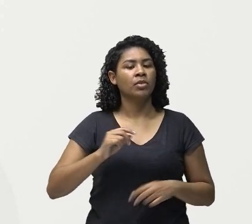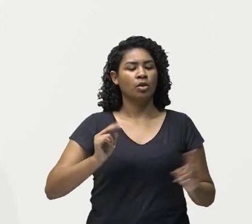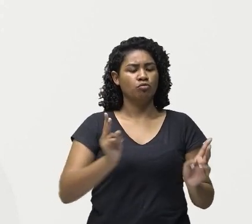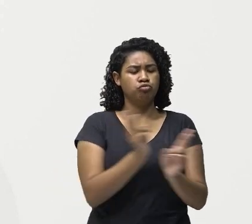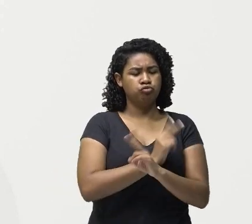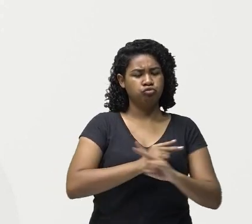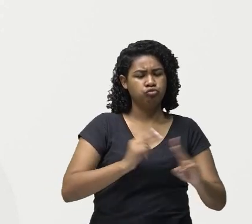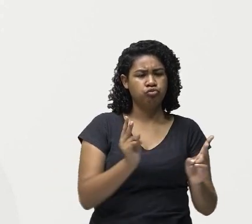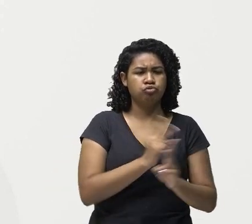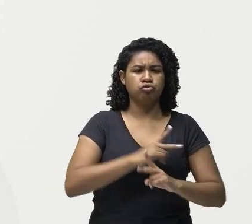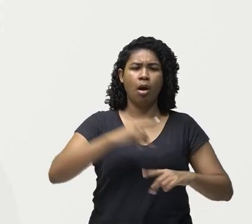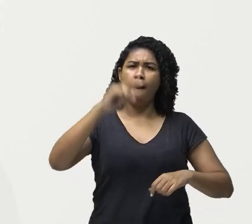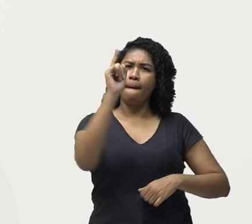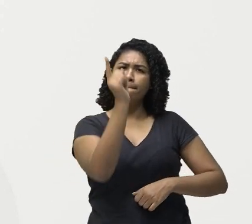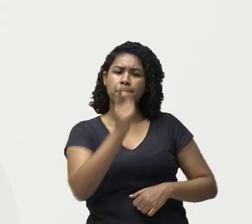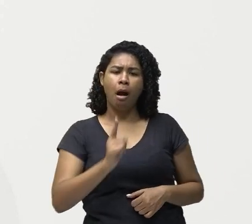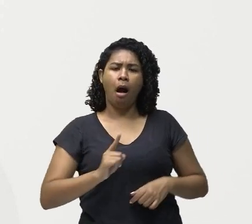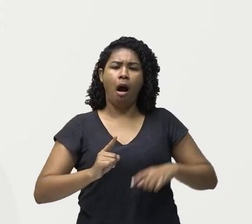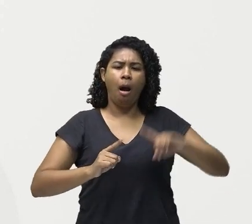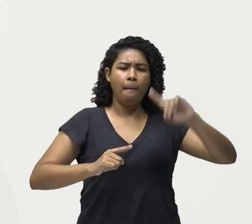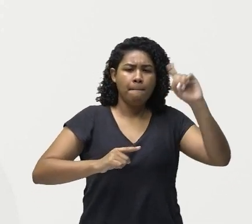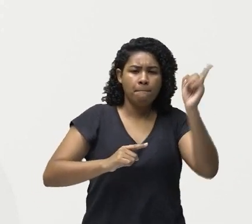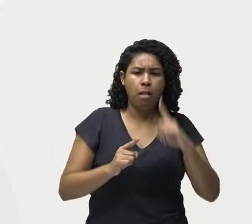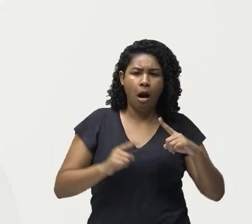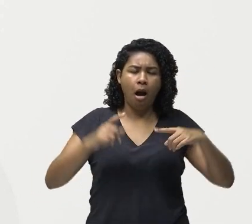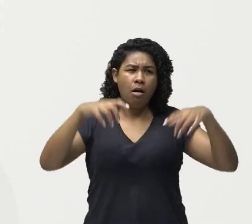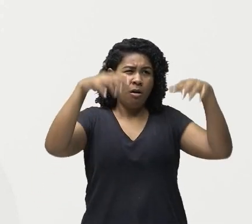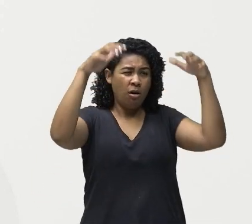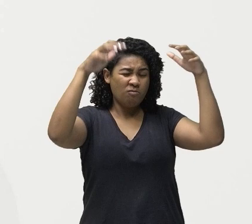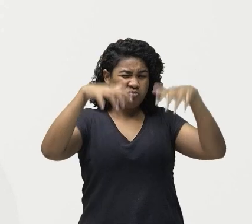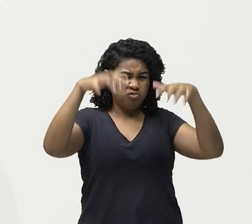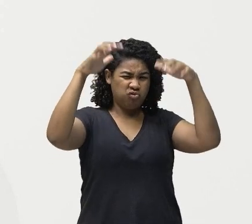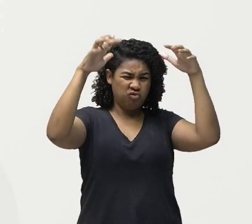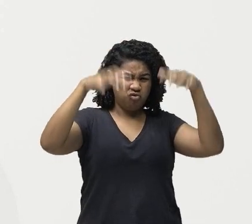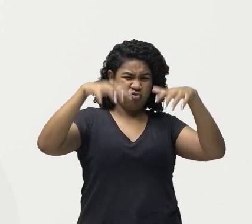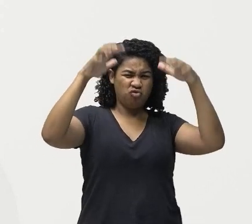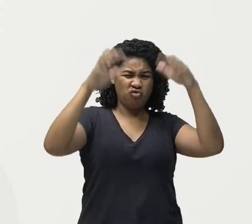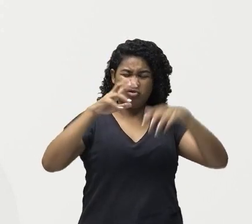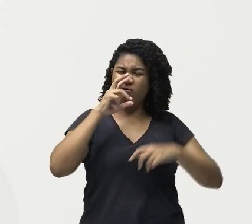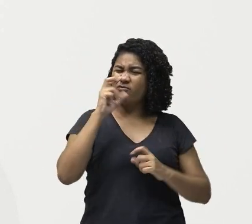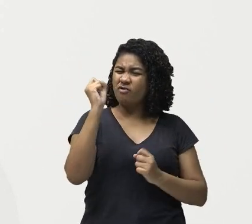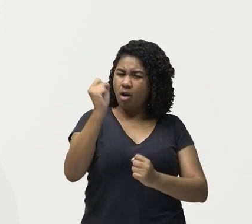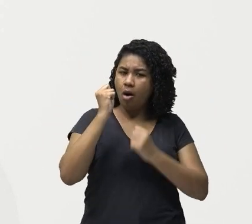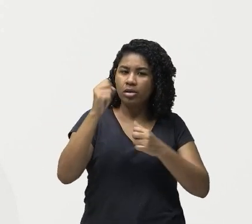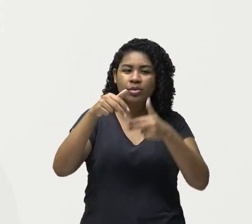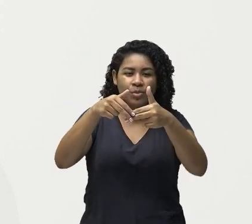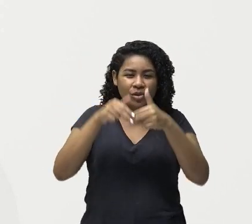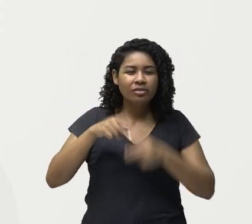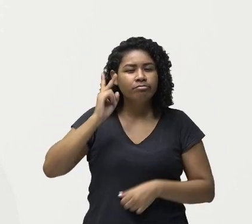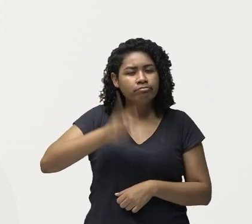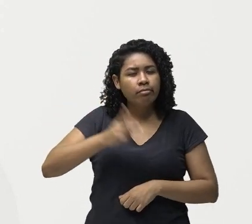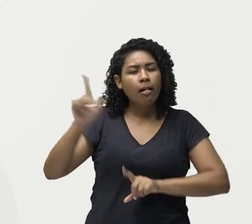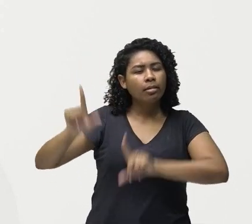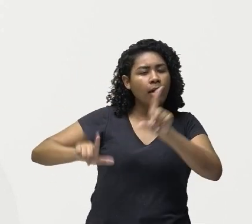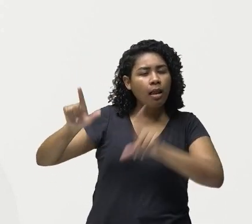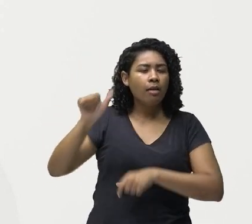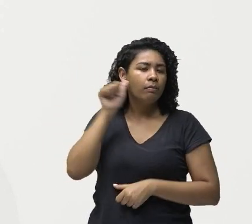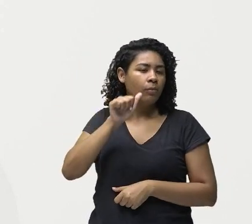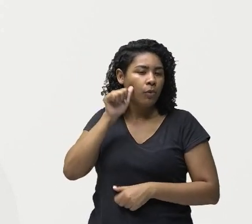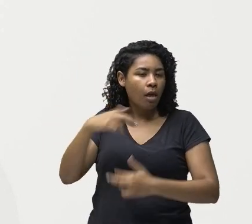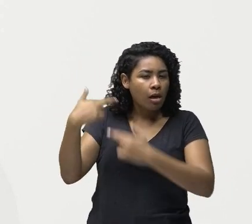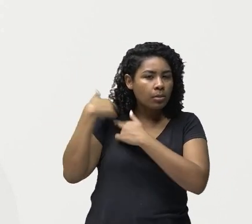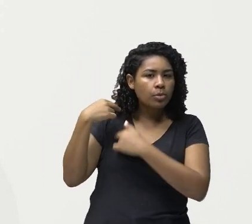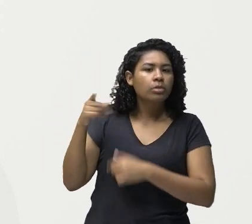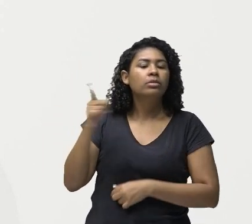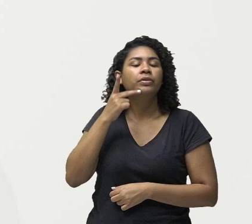trovoadas e chuvas fortes. Então, por isso que a moça do tempo no jornal sempre fala assim, nos